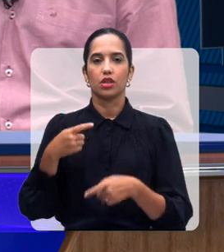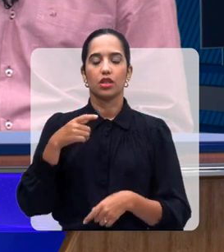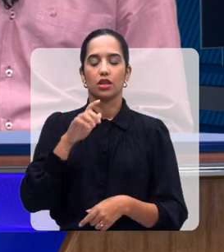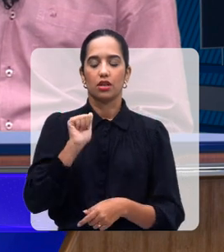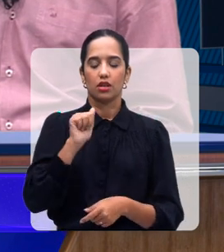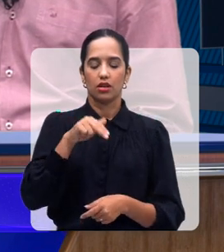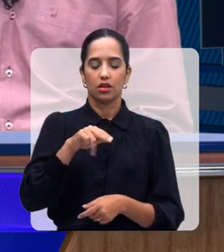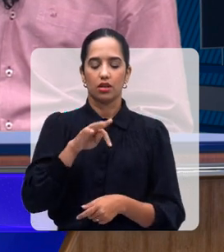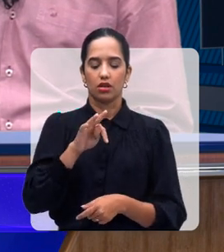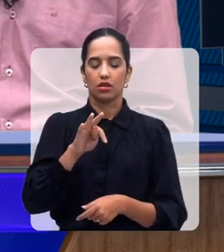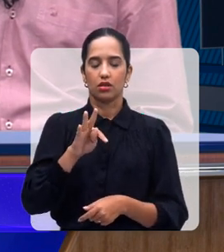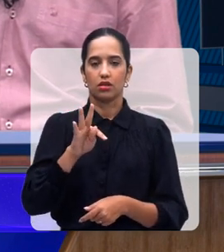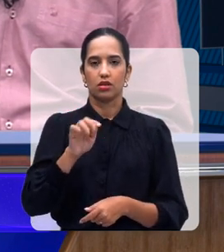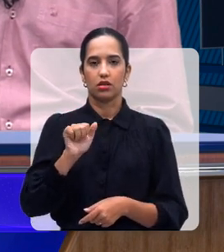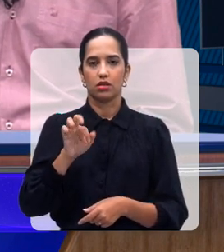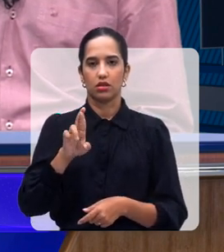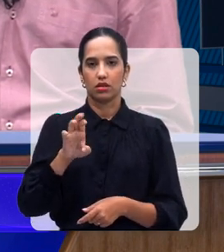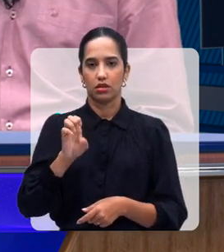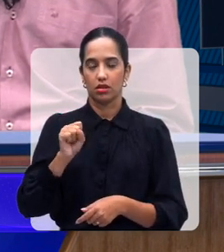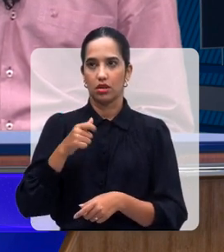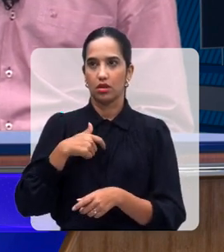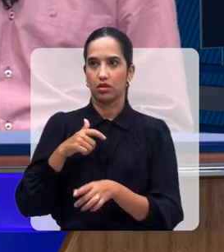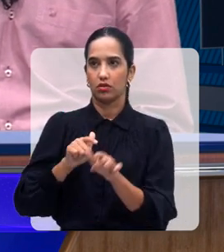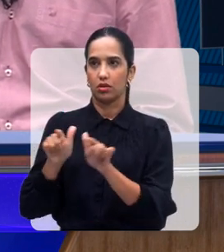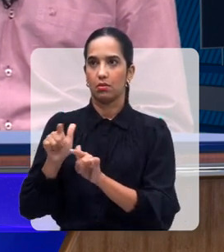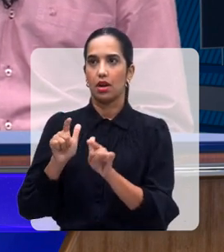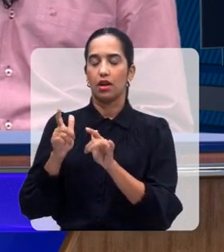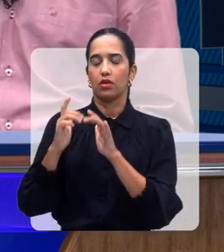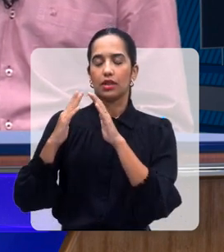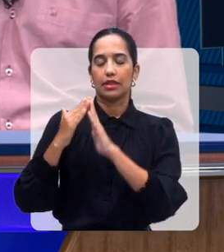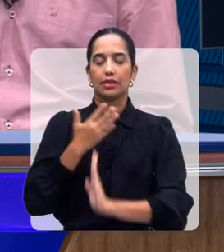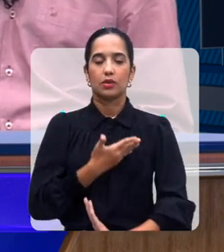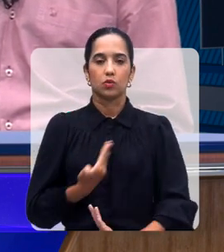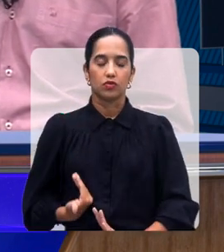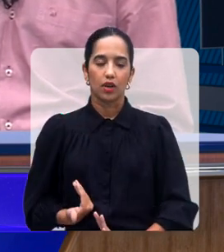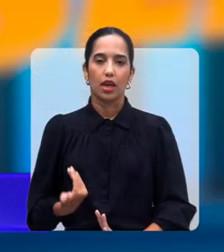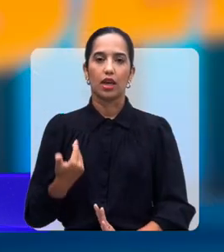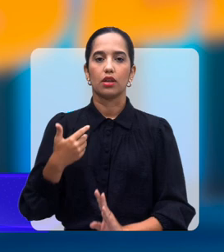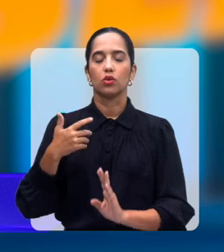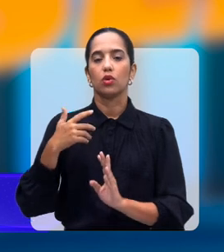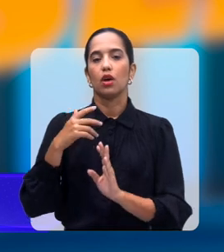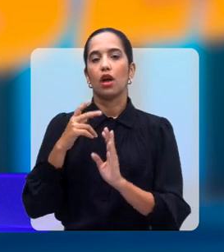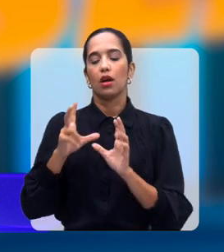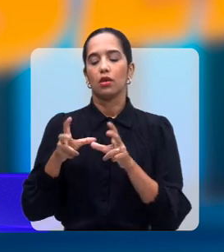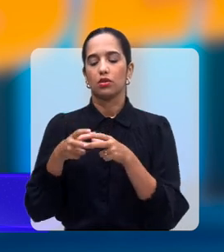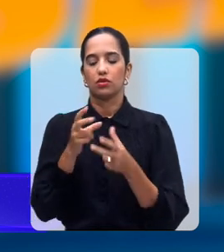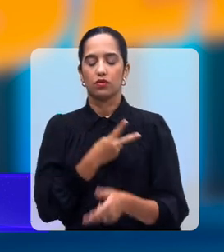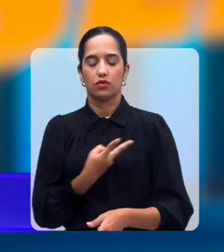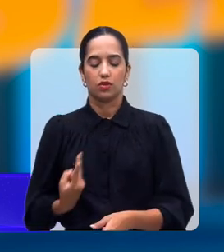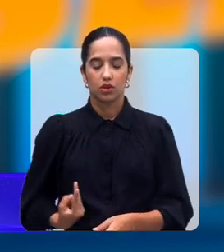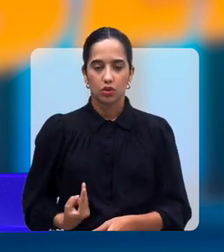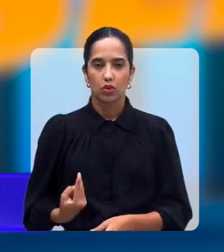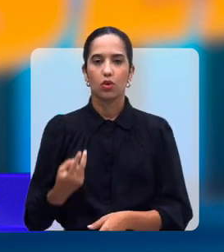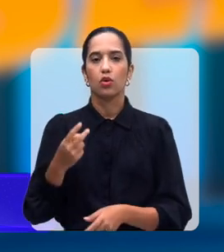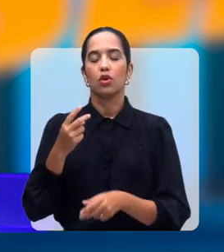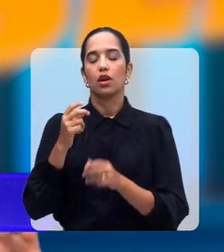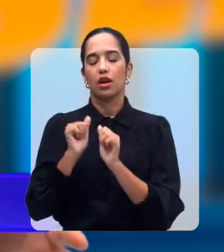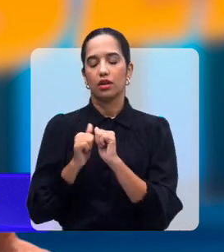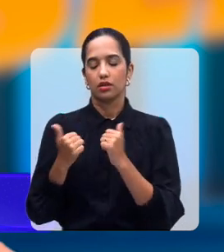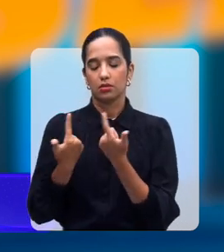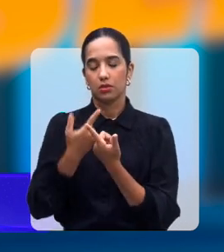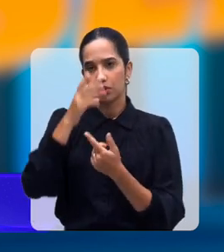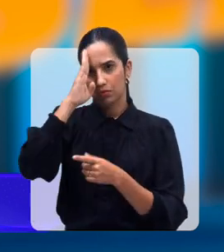Antares, cubro a Assembleia, a Câmara, o Palácio de Karnak e os tribunais, né? Então, de preferência